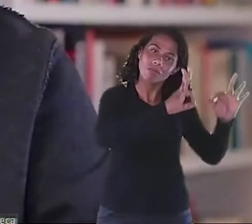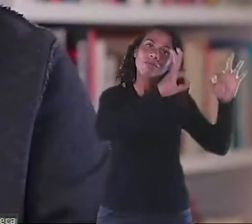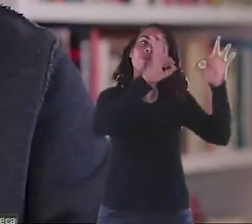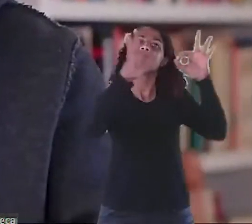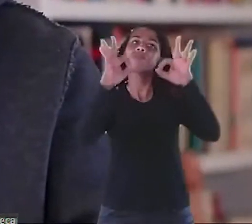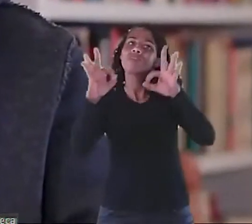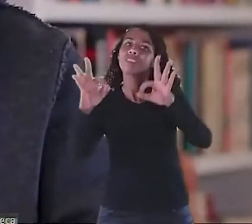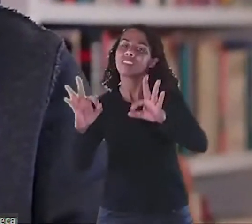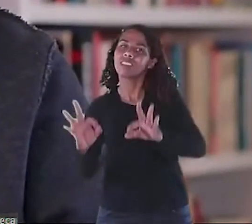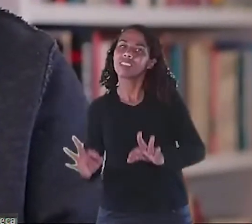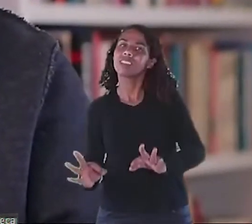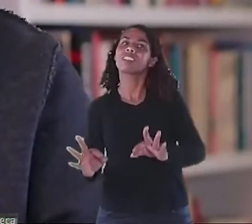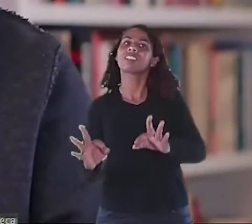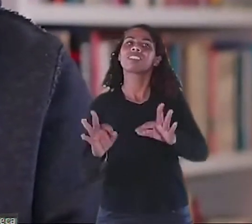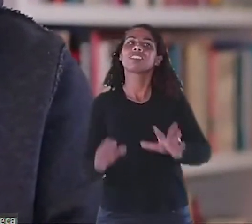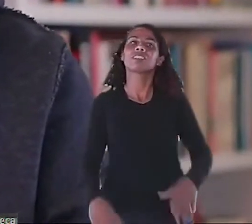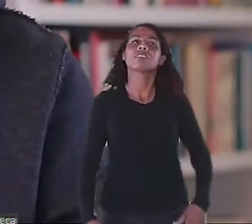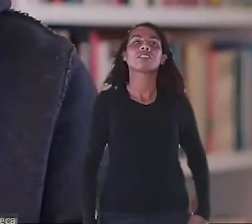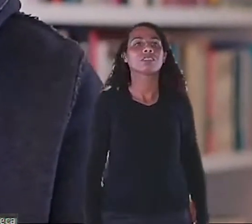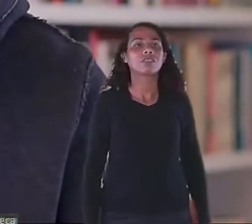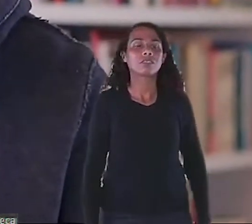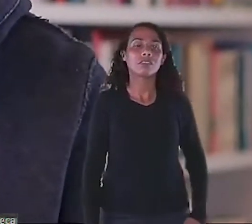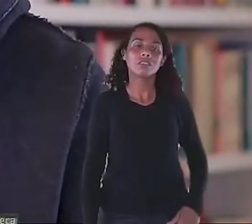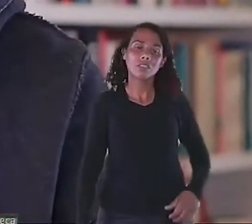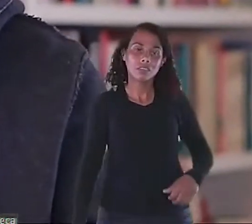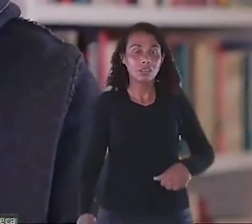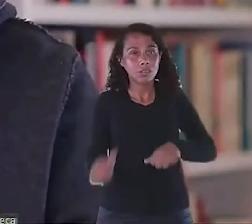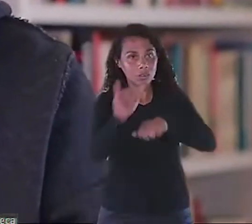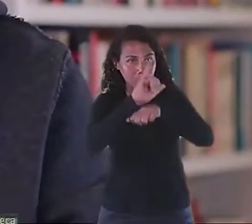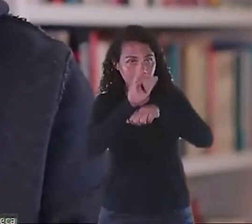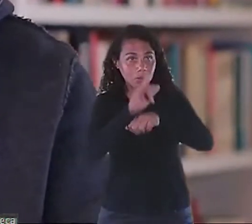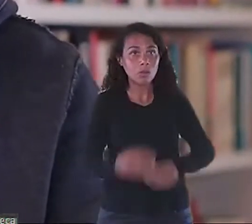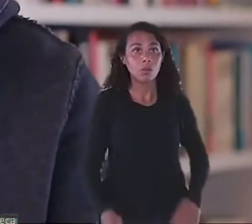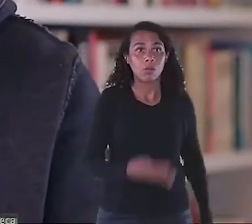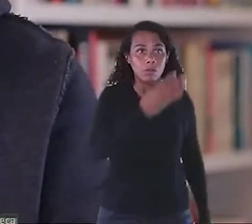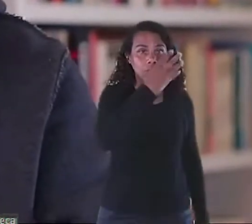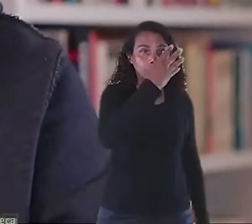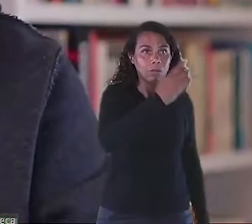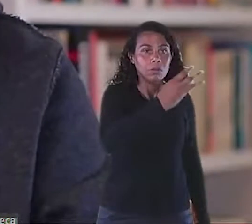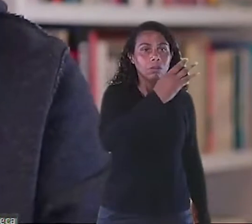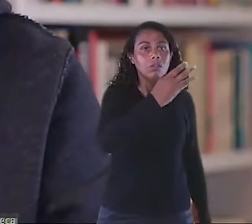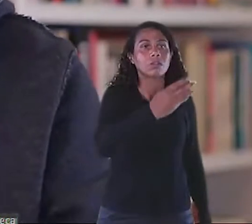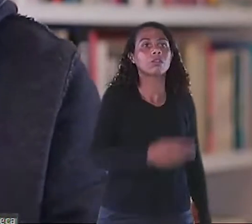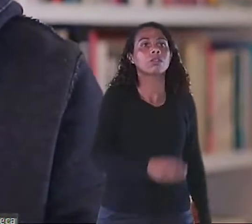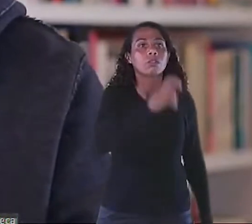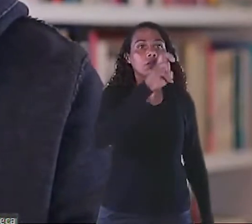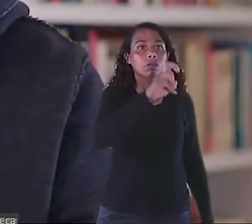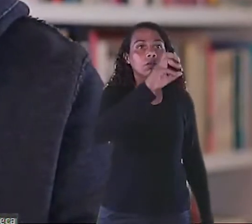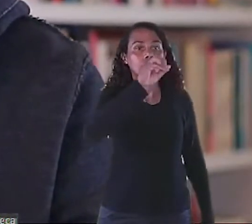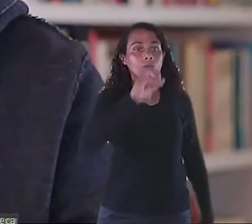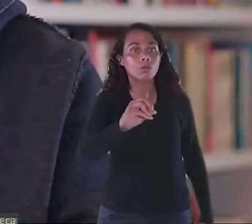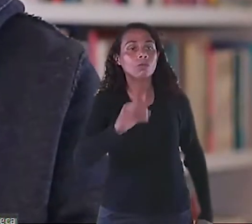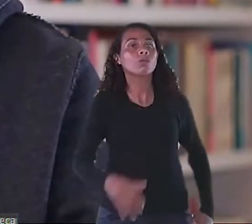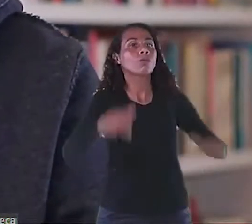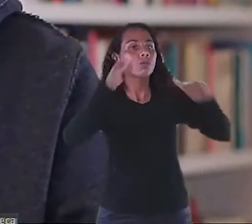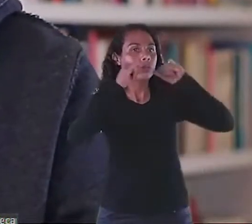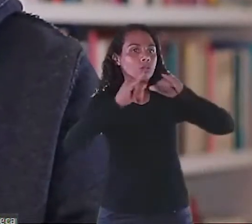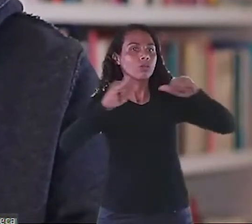gente, assistindo a gente, que é o YouTube, quase 450 programas gravados ao longo do